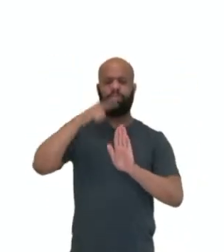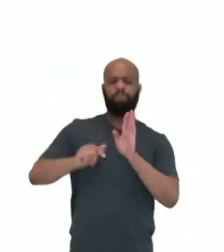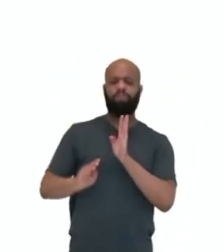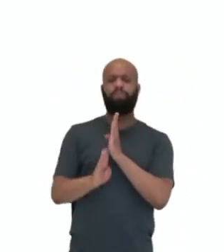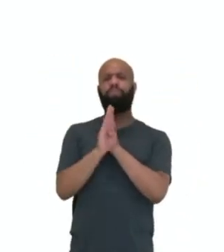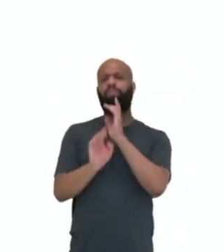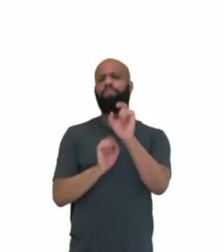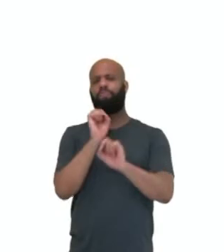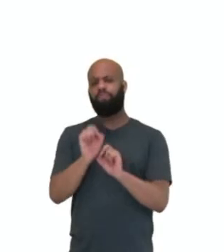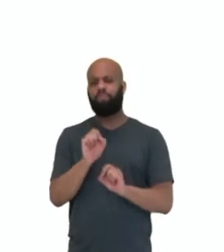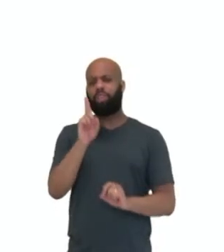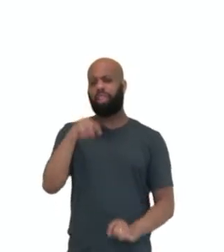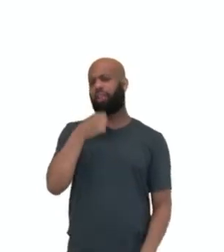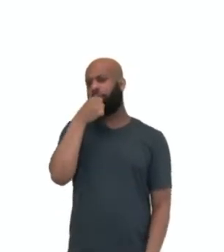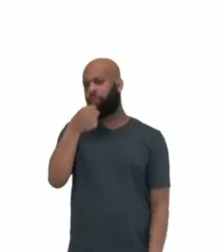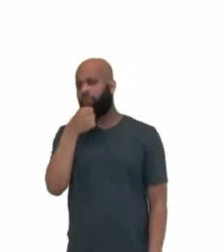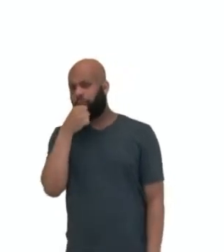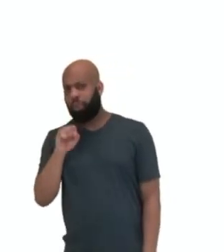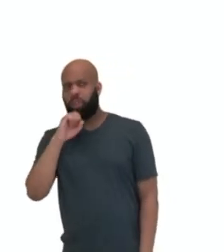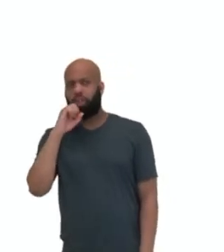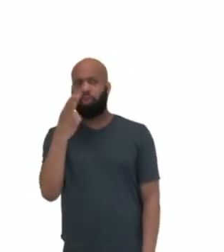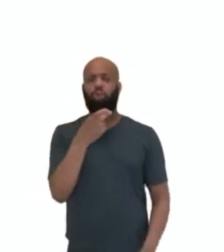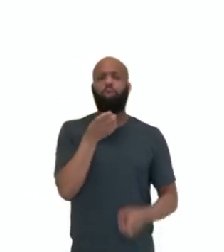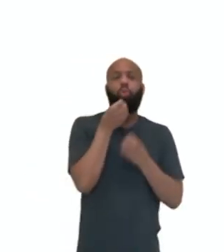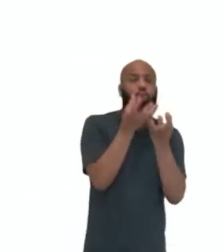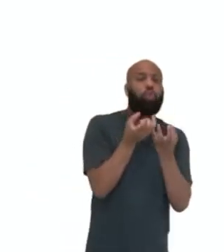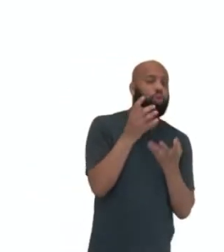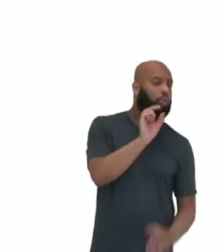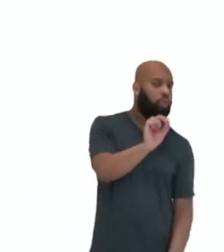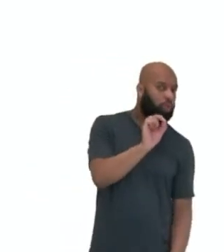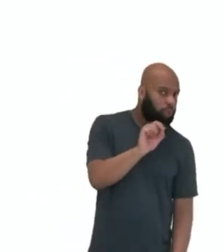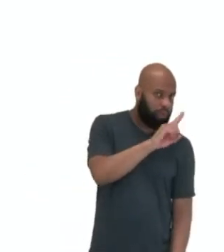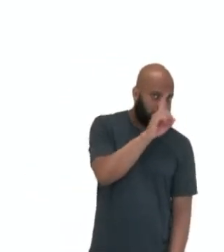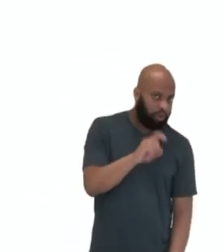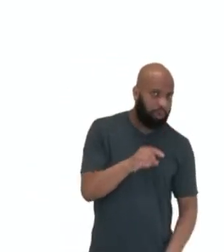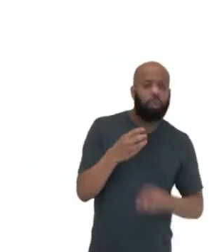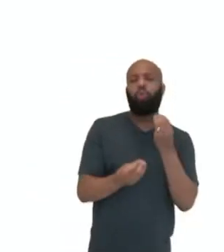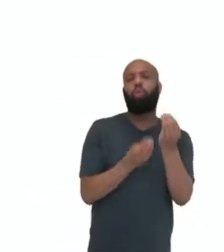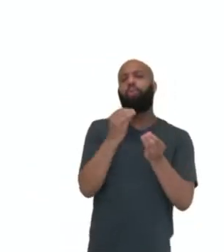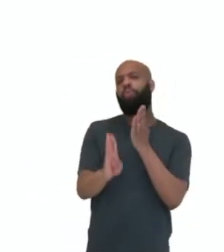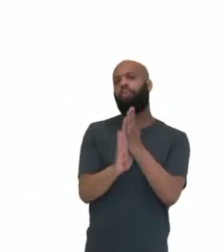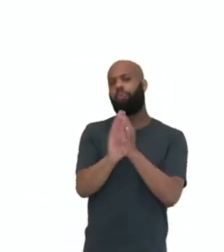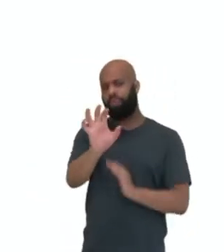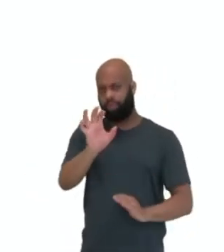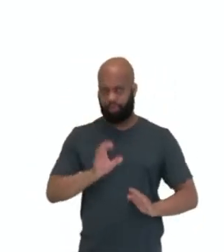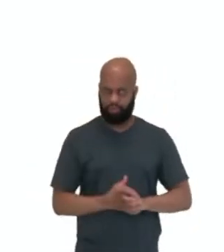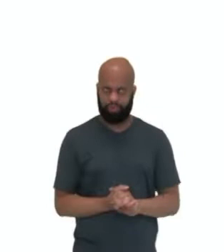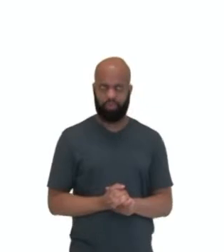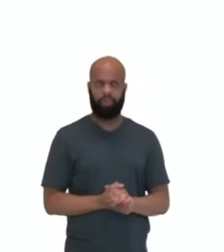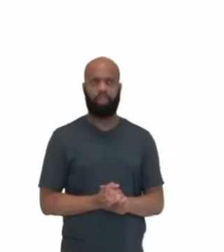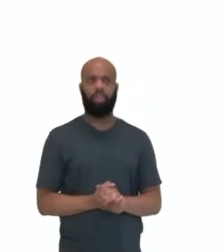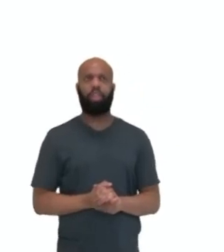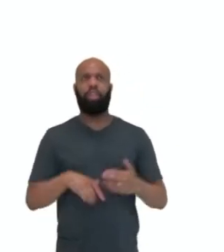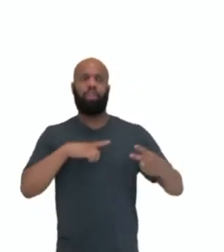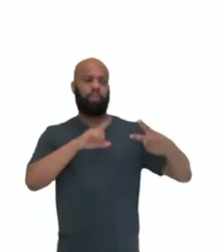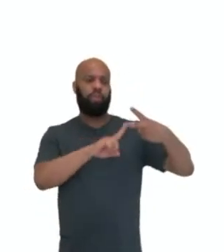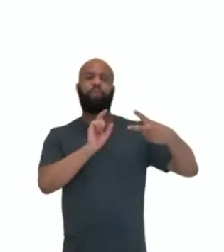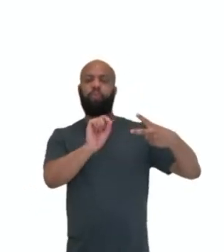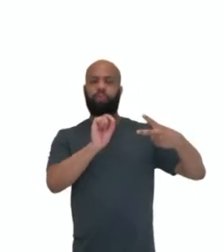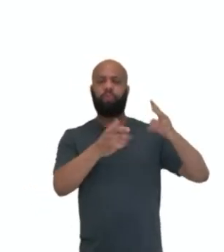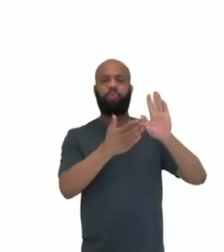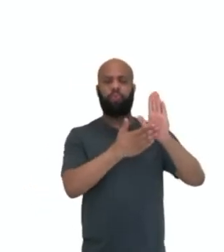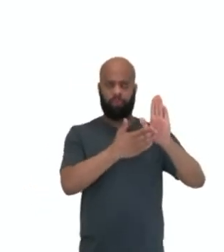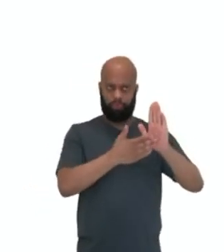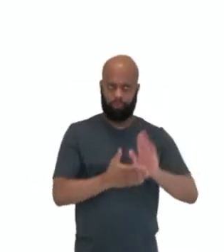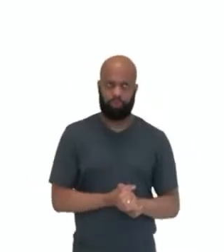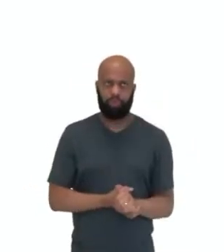descobrir se é uma reportagem ou uma notícia. Como se descobre isso? Na letra B, a proposta